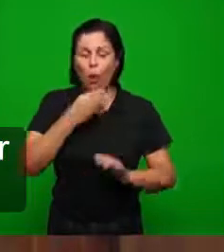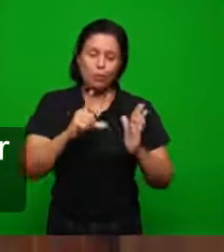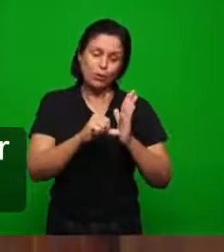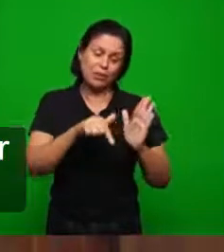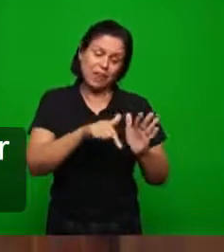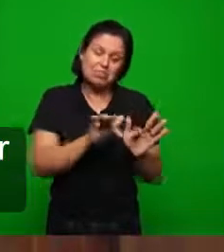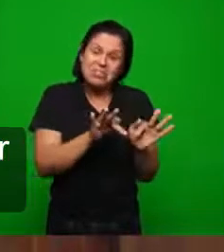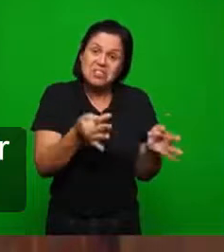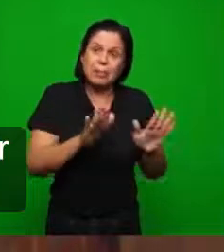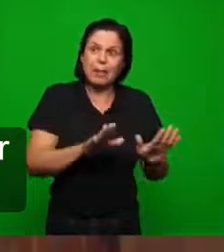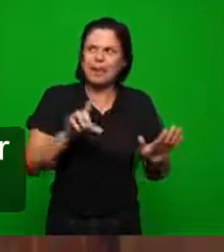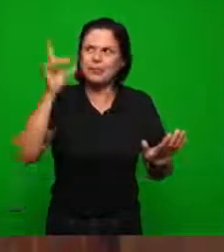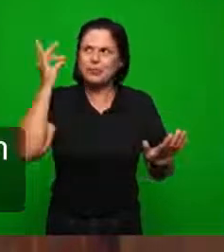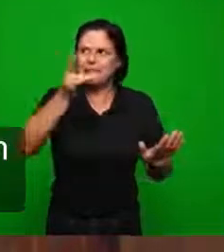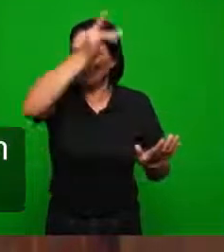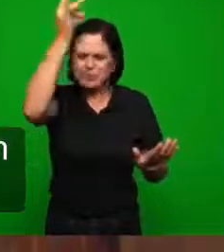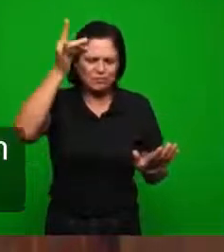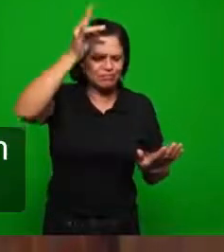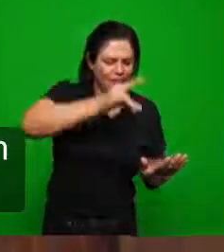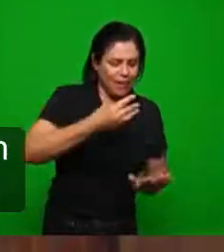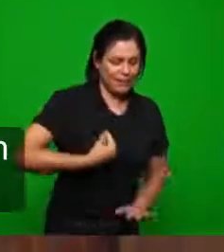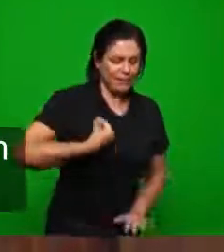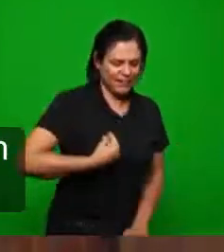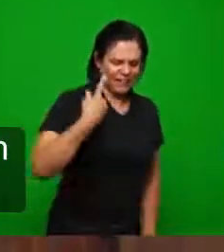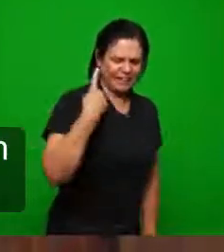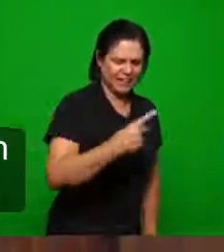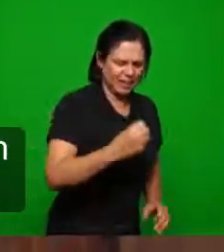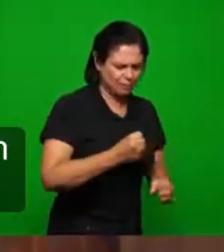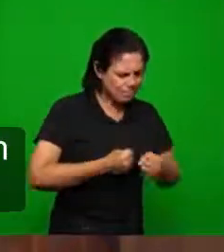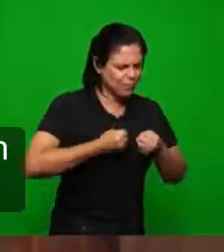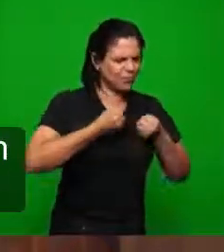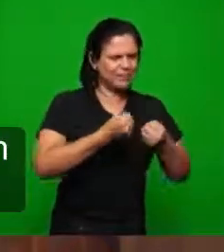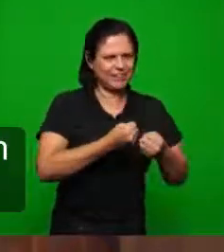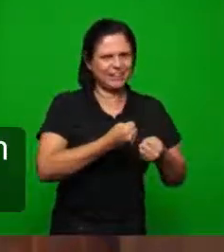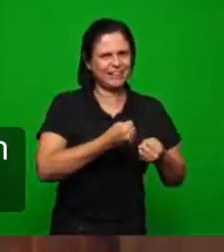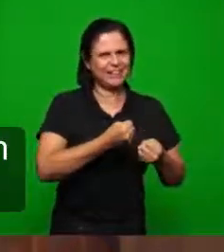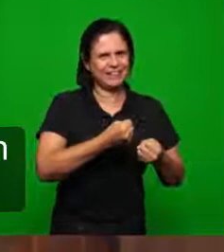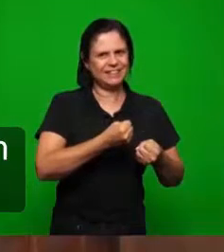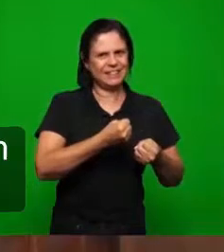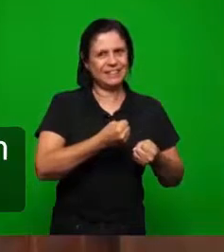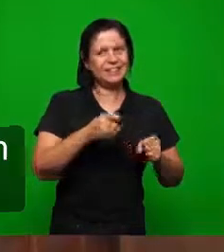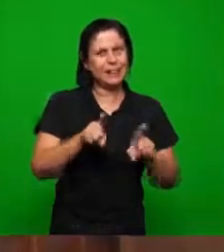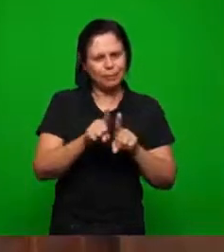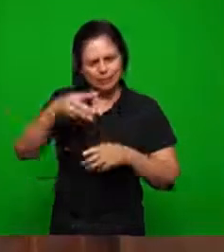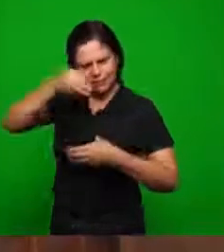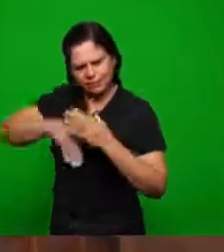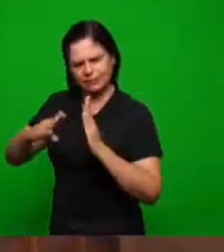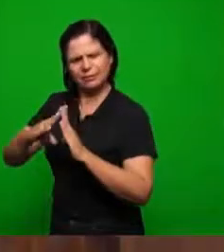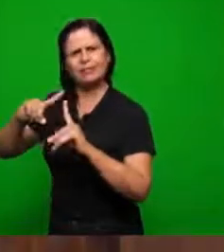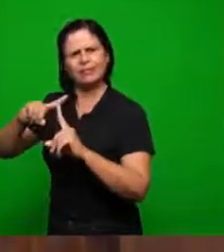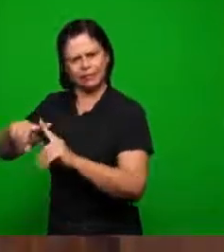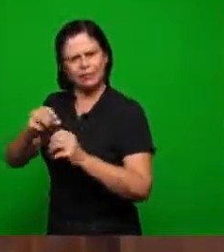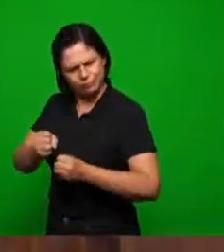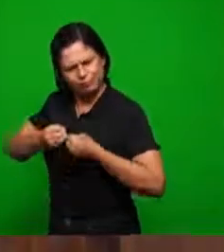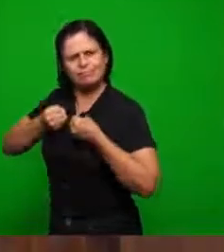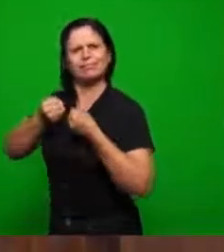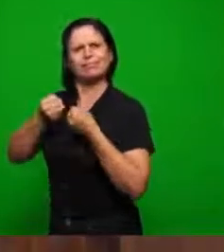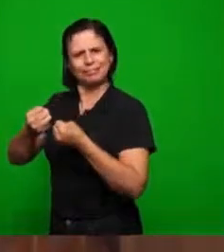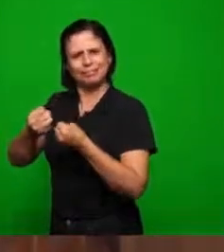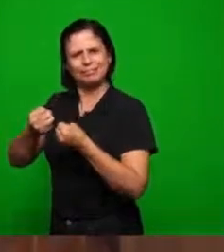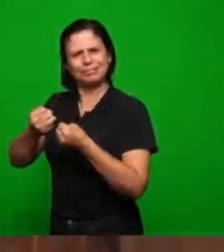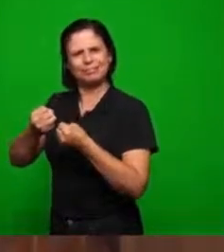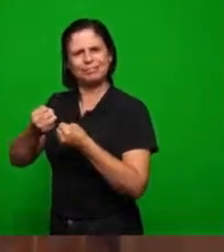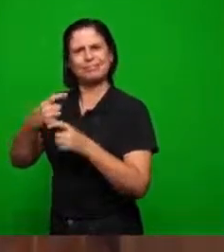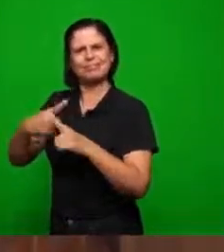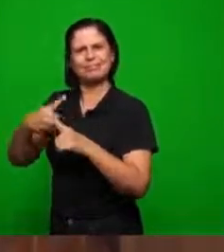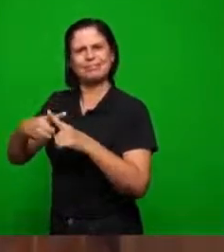força do poder de Deus, ele age nesse momento na vida da igreja para trazer à luz